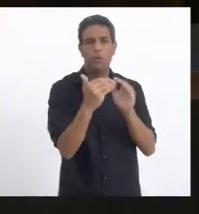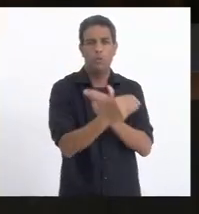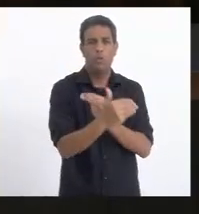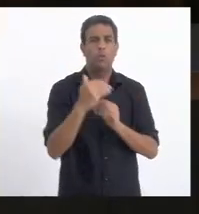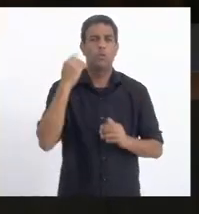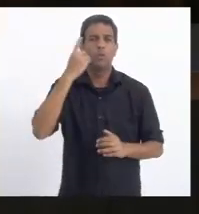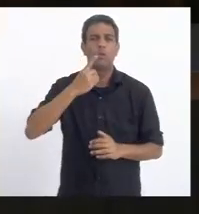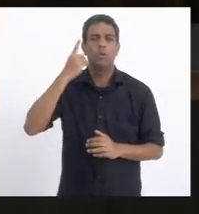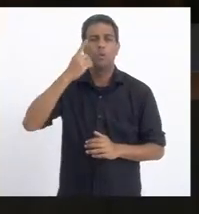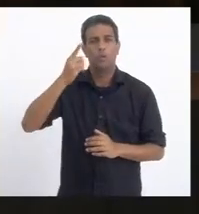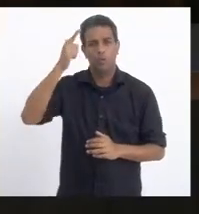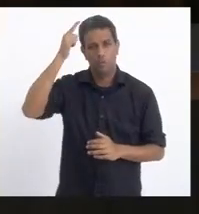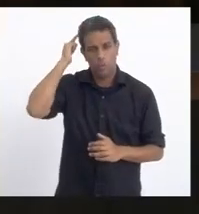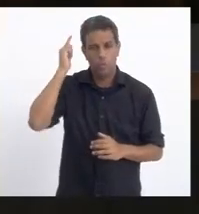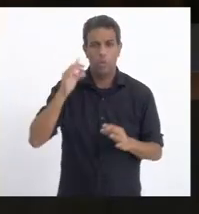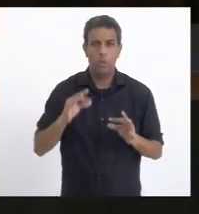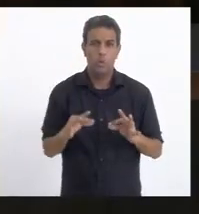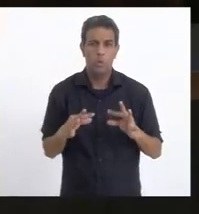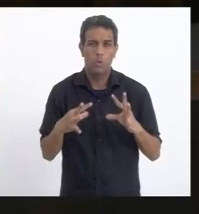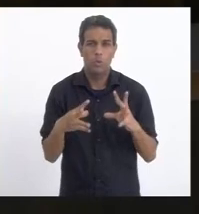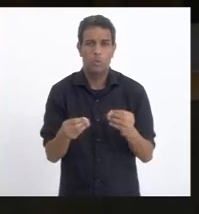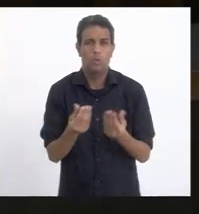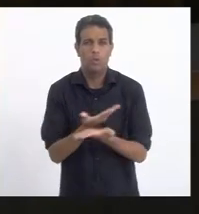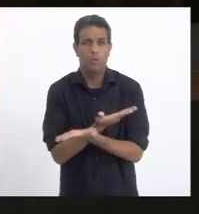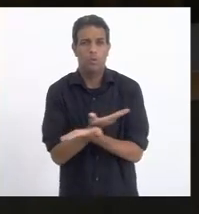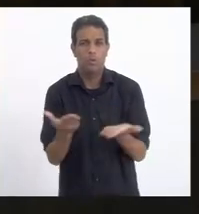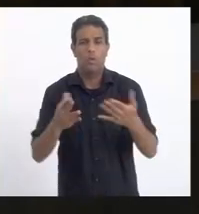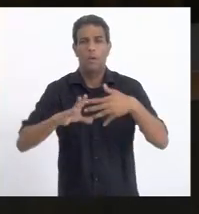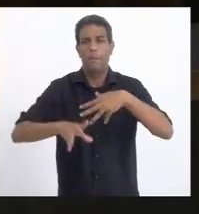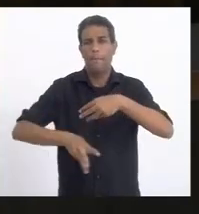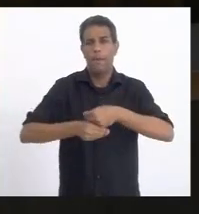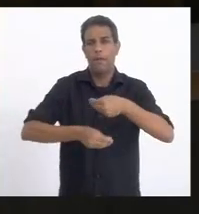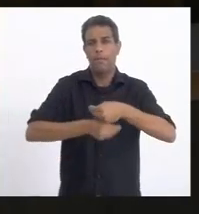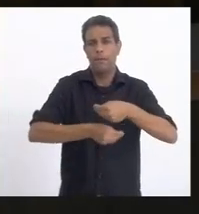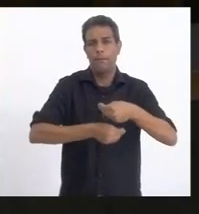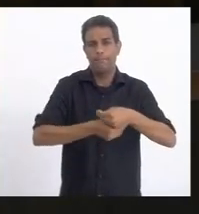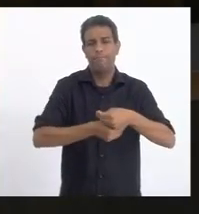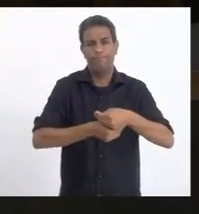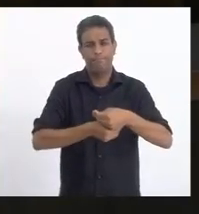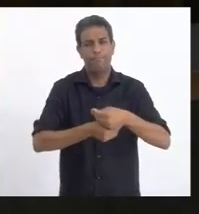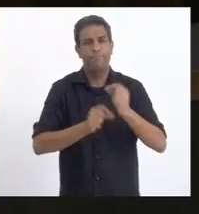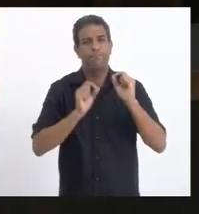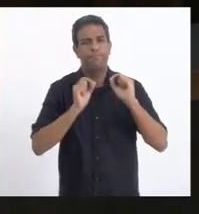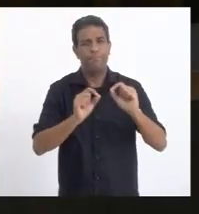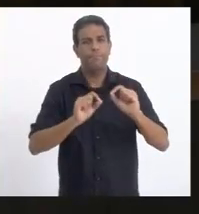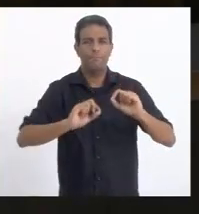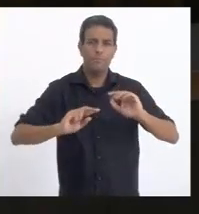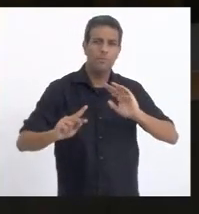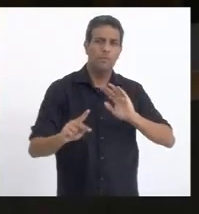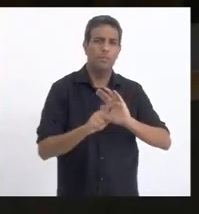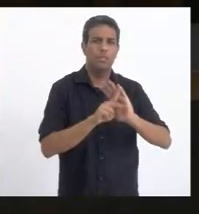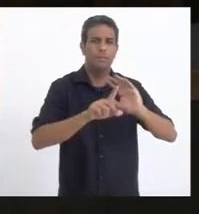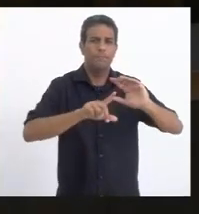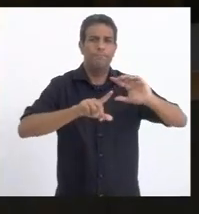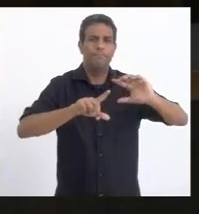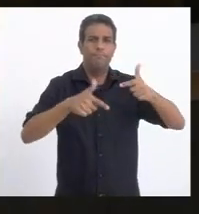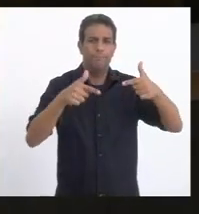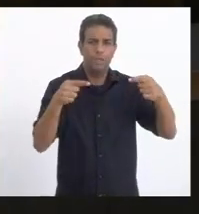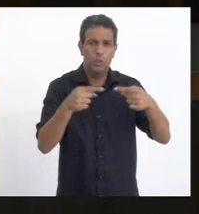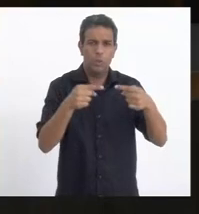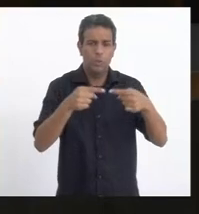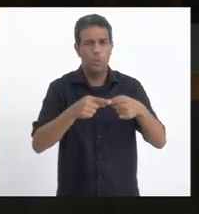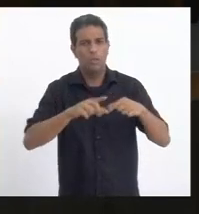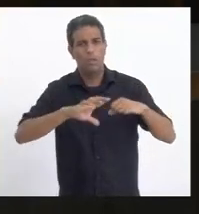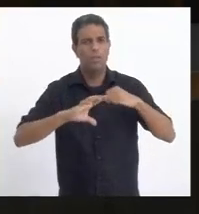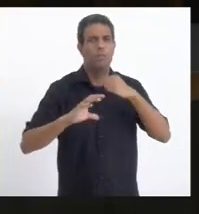deputado Luiz Paulo mas és todas as emendas que são a forma apresentadas